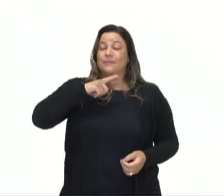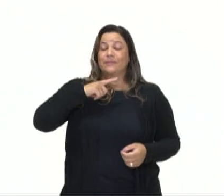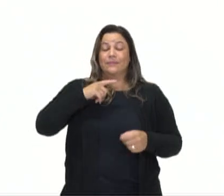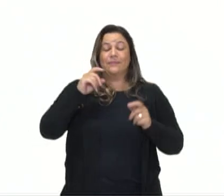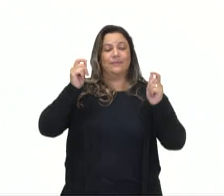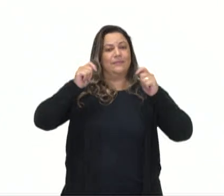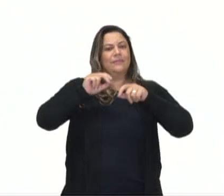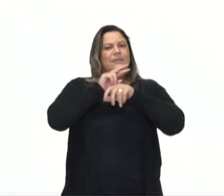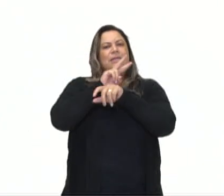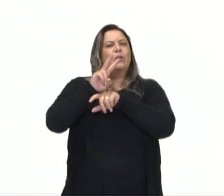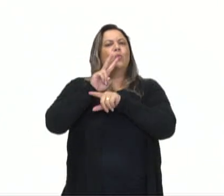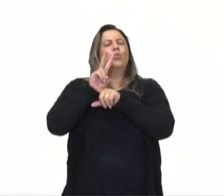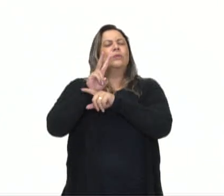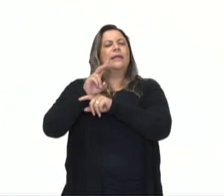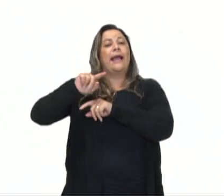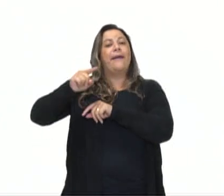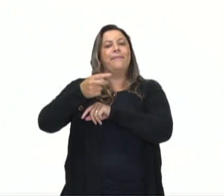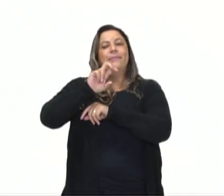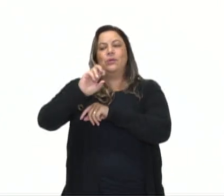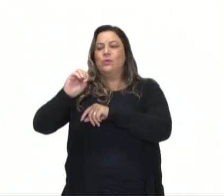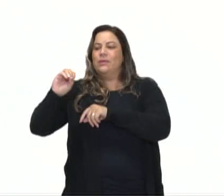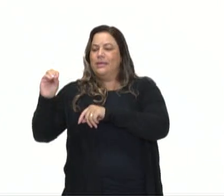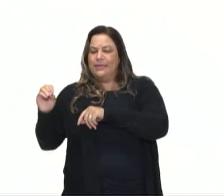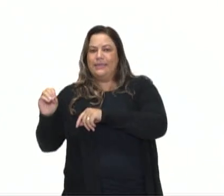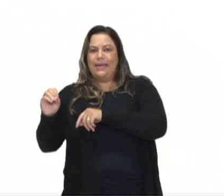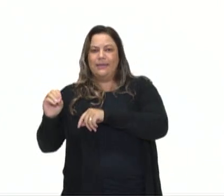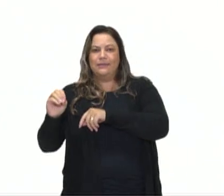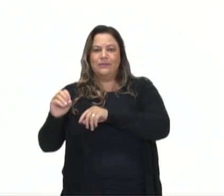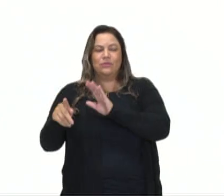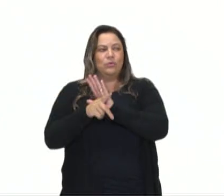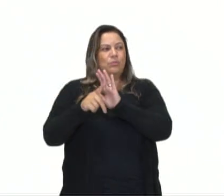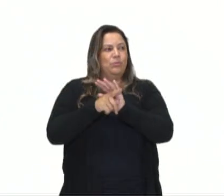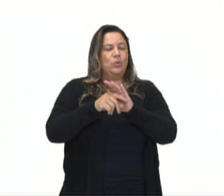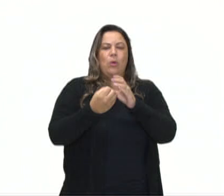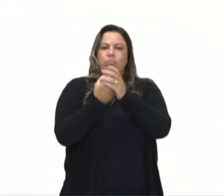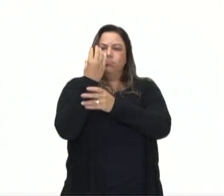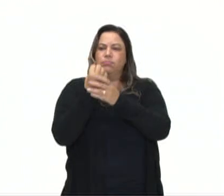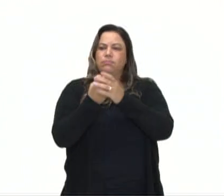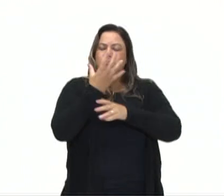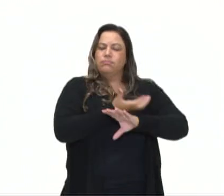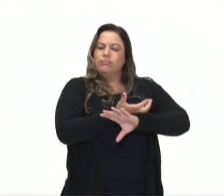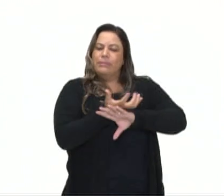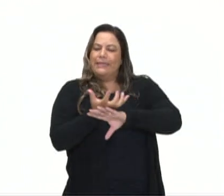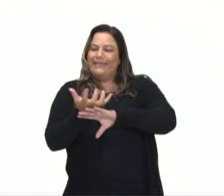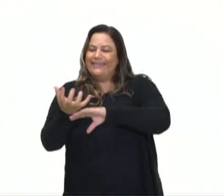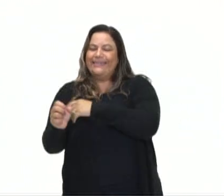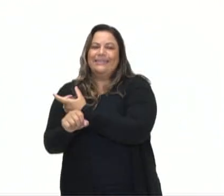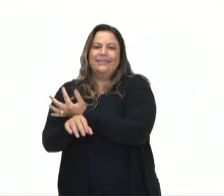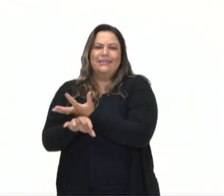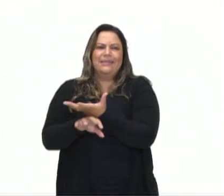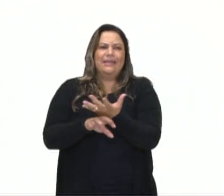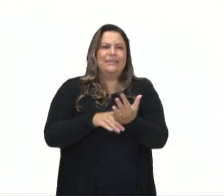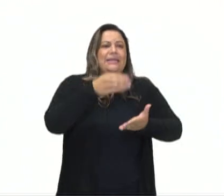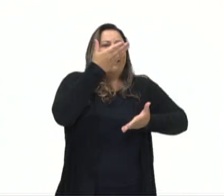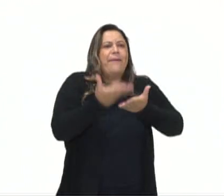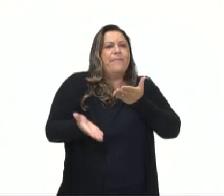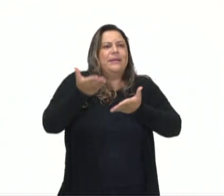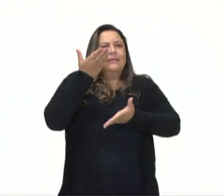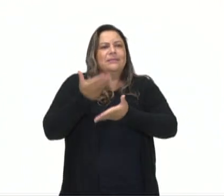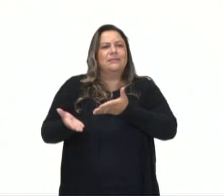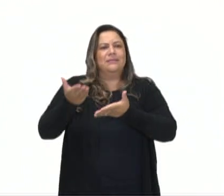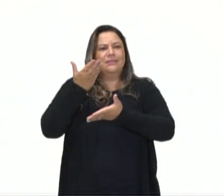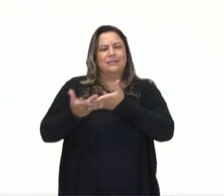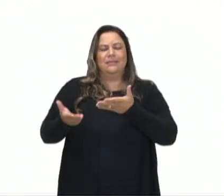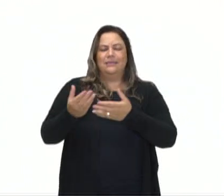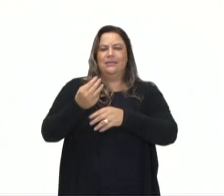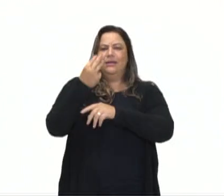menos 1.500 espécies de plantas endêmicas e ter perdido mais de 3/4 da